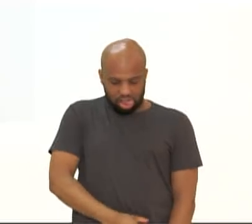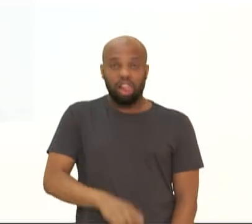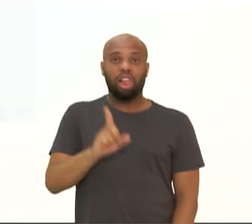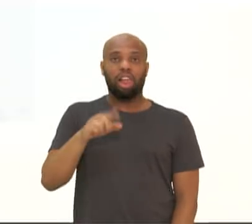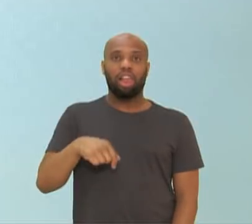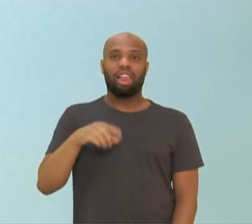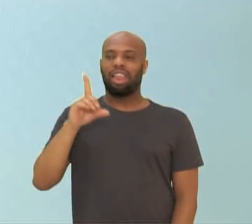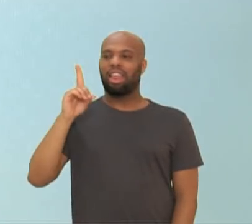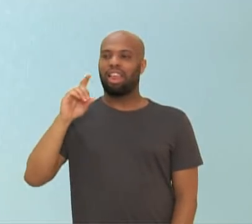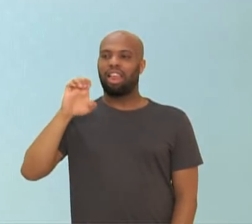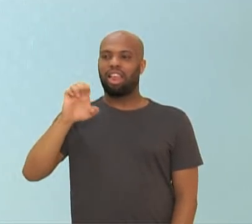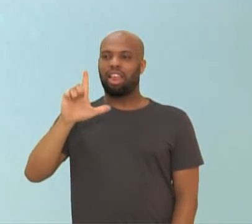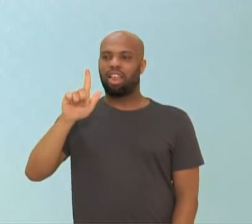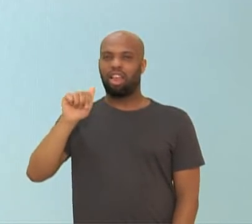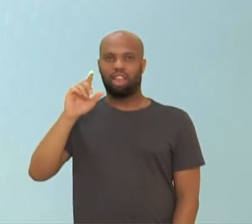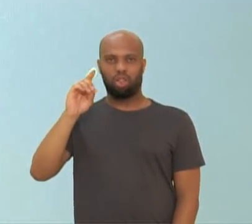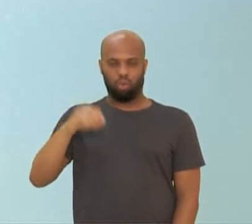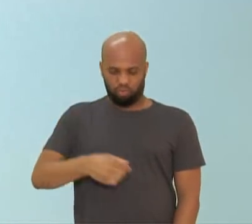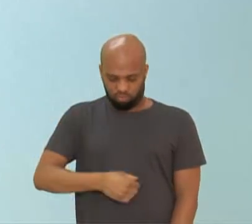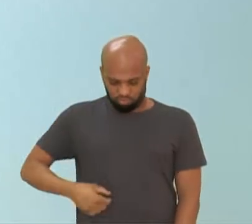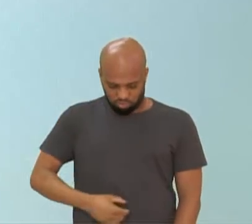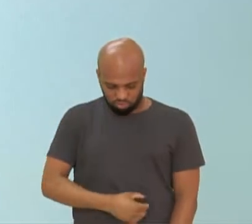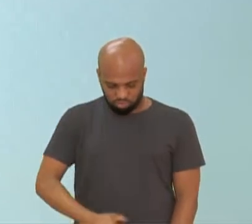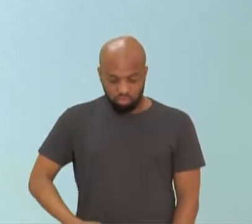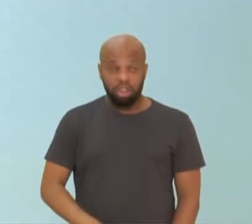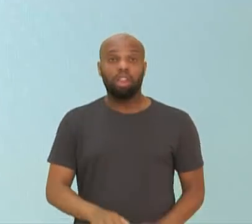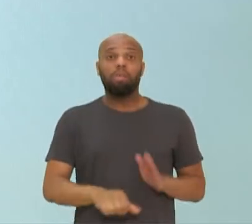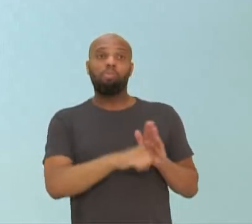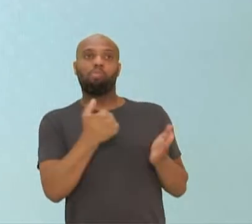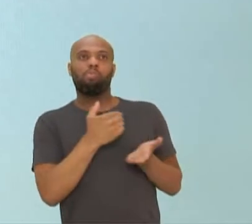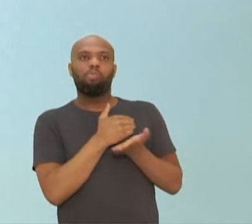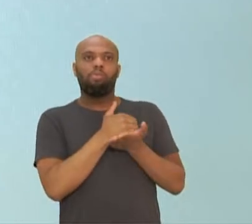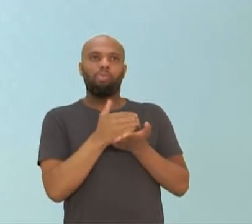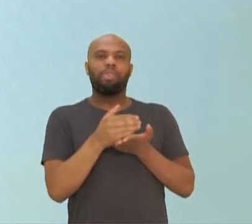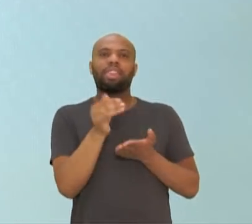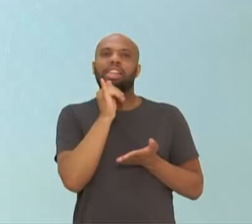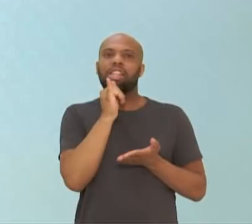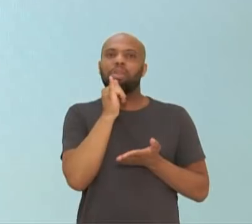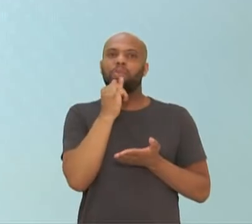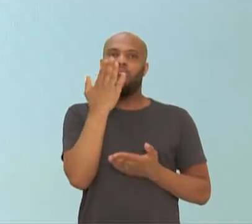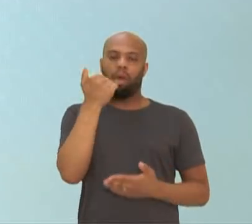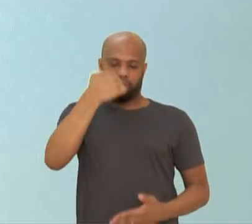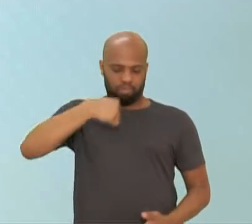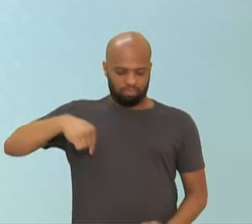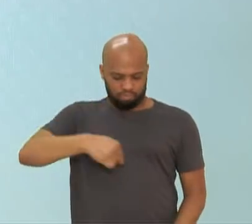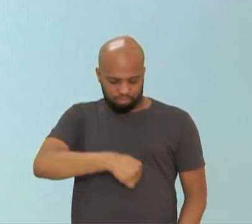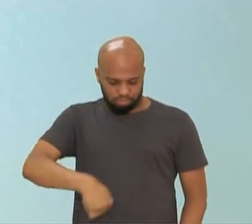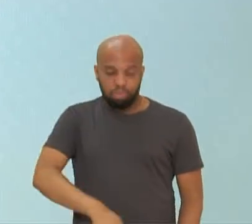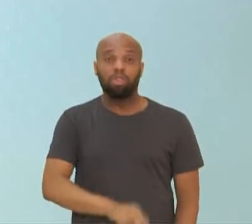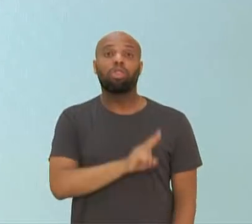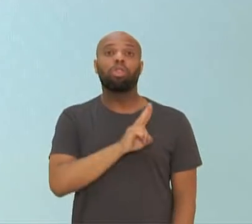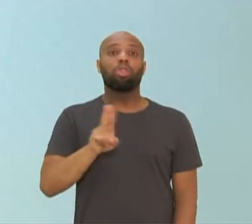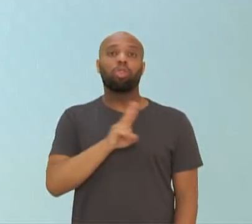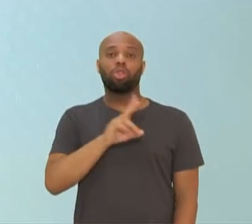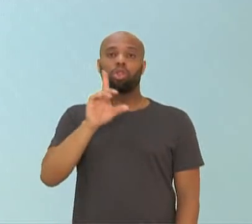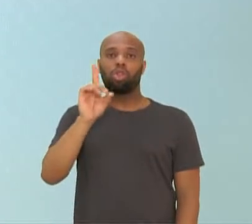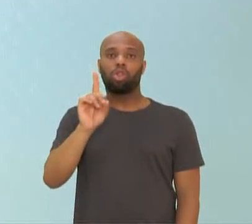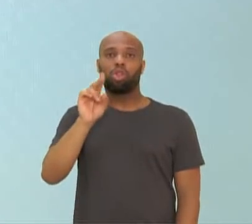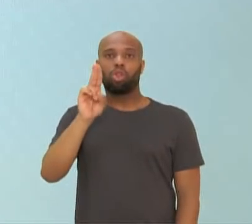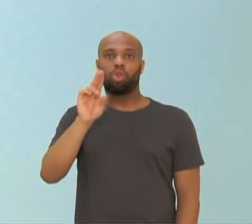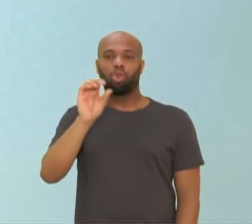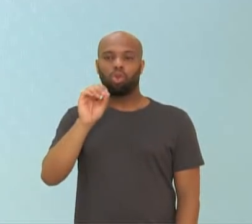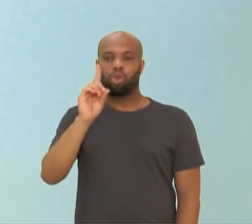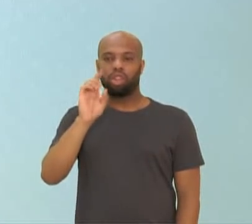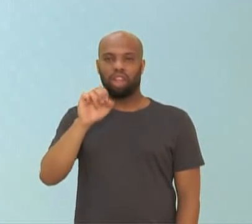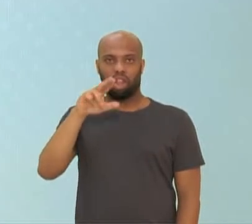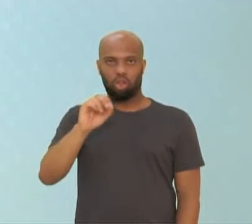A primeira porçãozinha lá, o comecinho dele, quando a comida desce, é chamada duodeno, tá? Então,